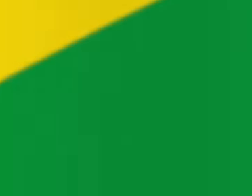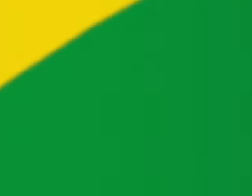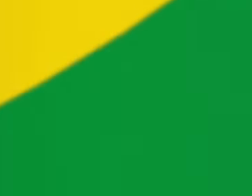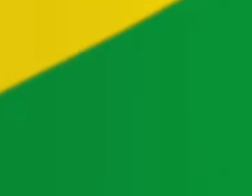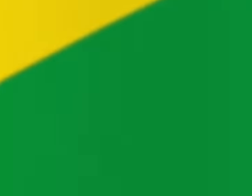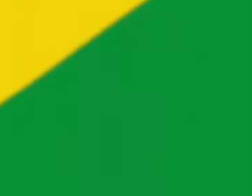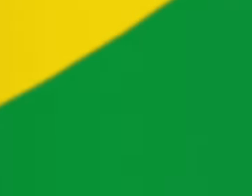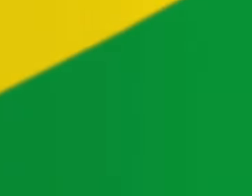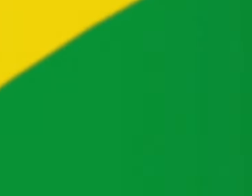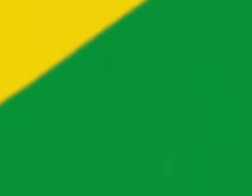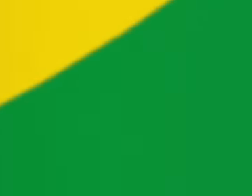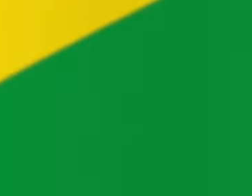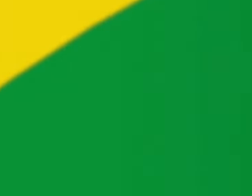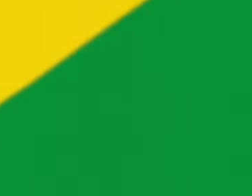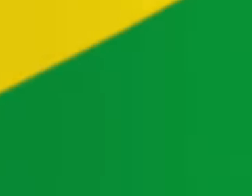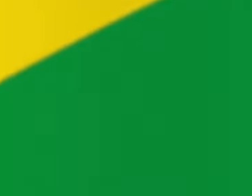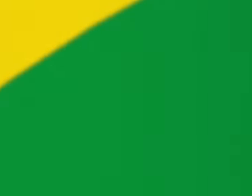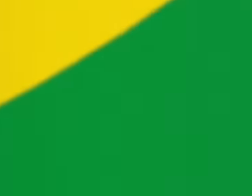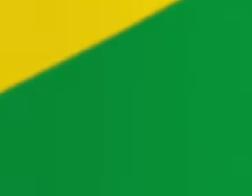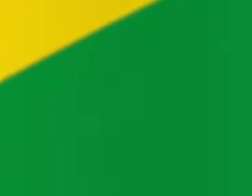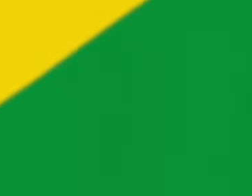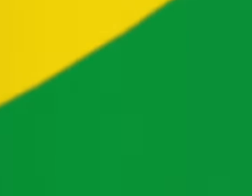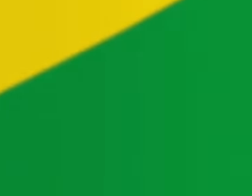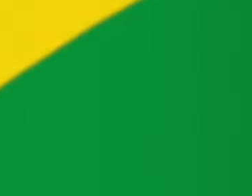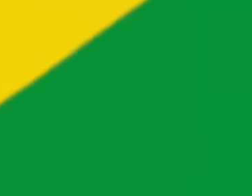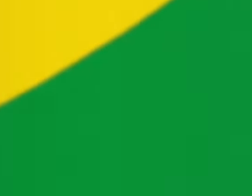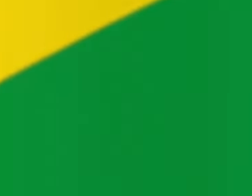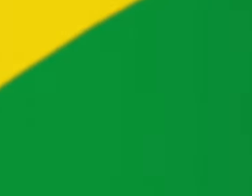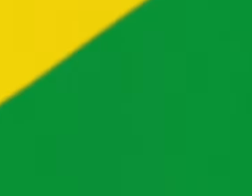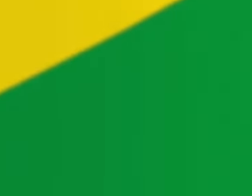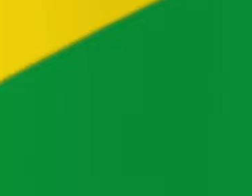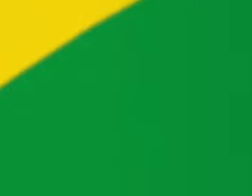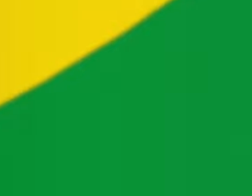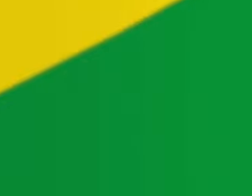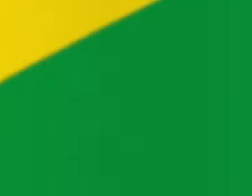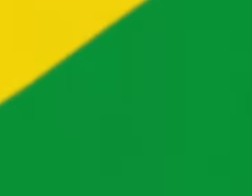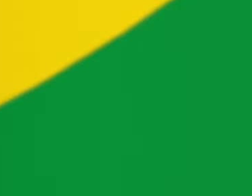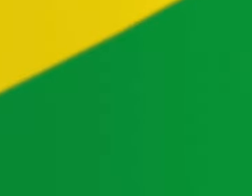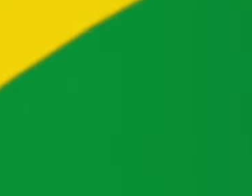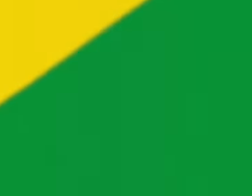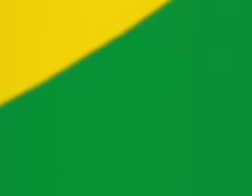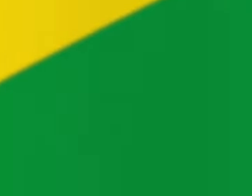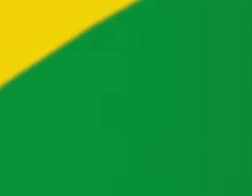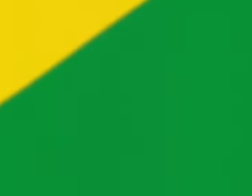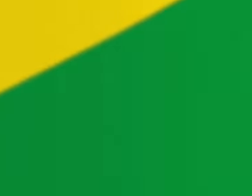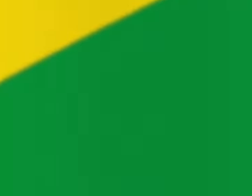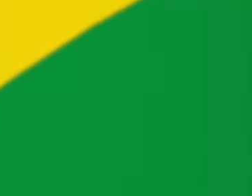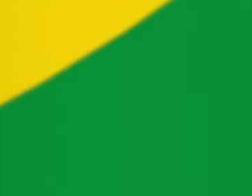Estou precisando muito e só o Bolsonaro que não precisa recebeu. Até a próxima!